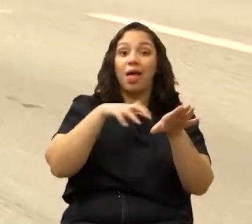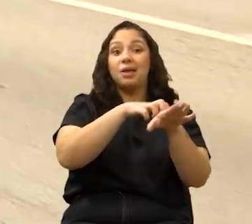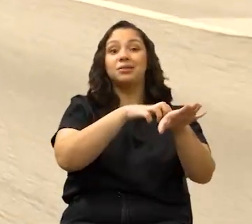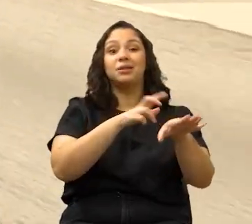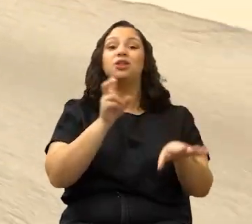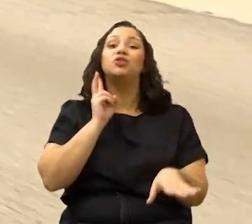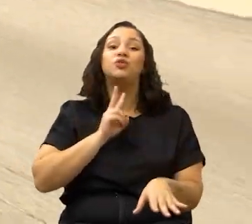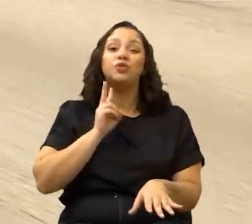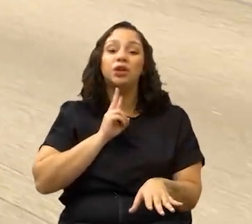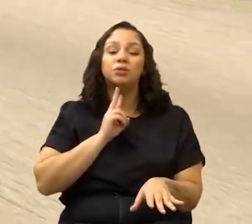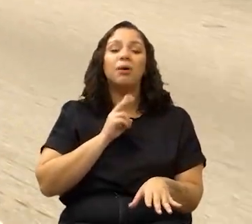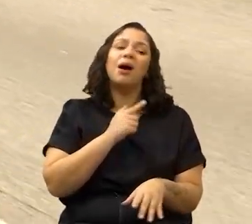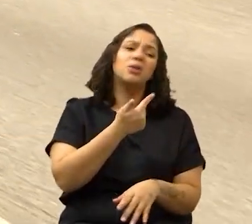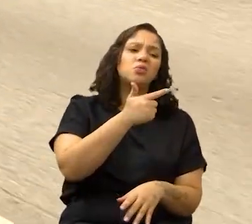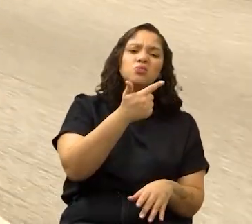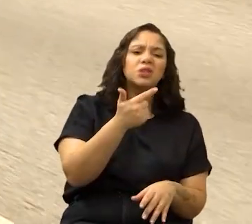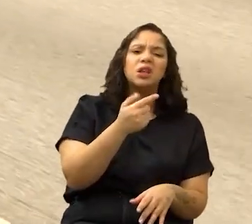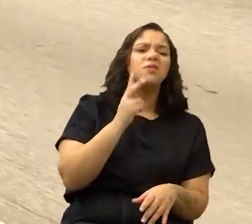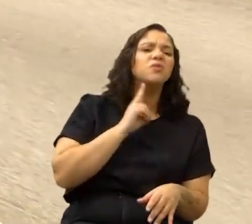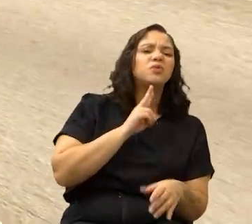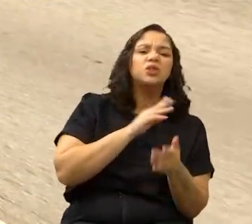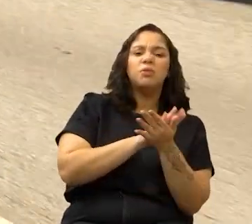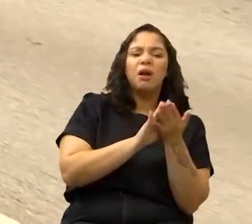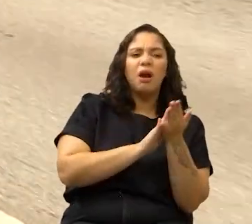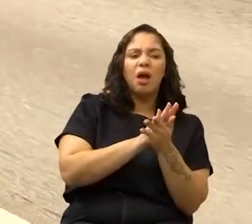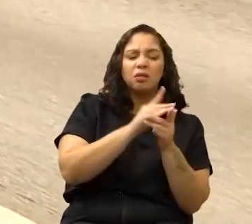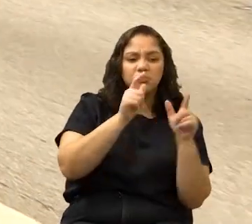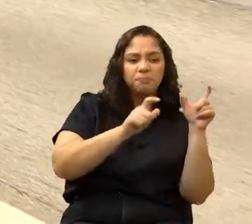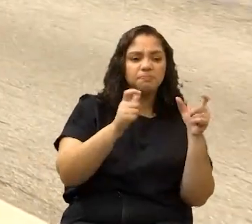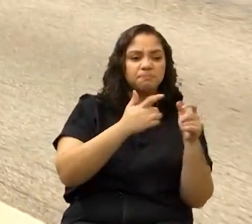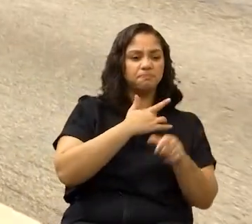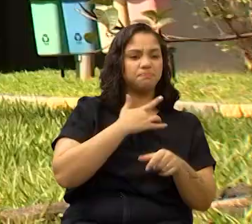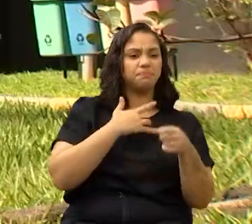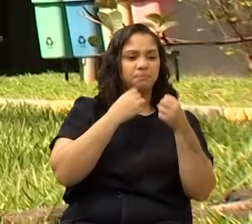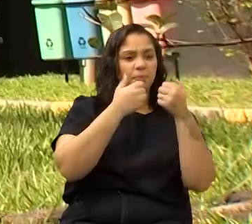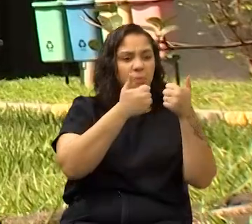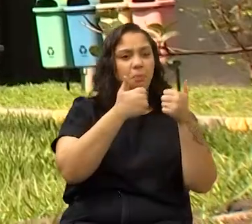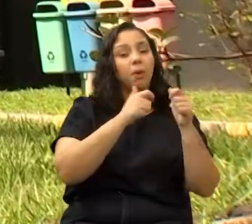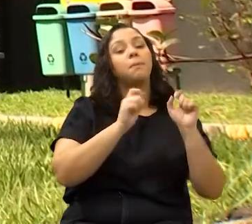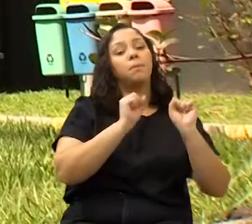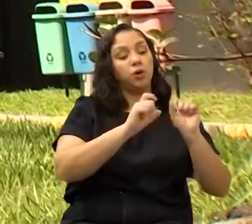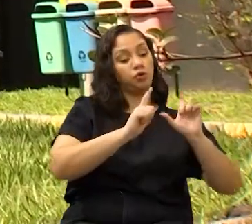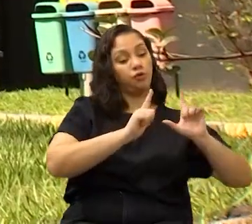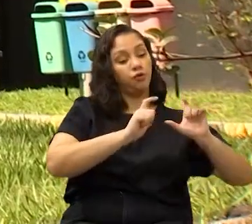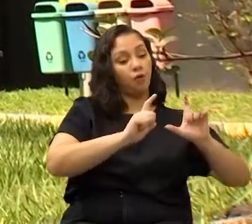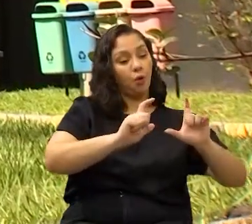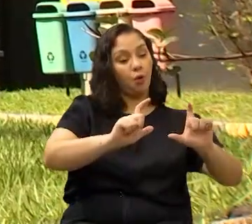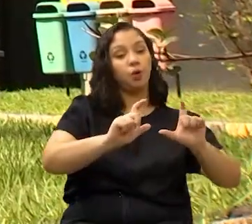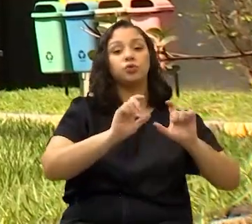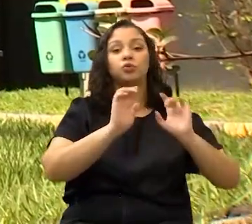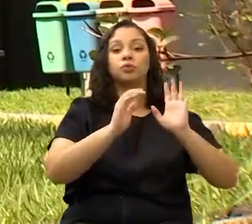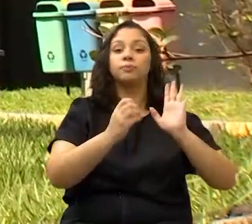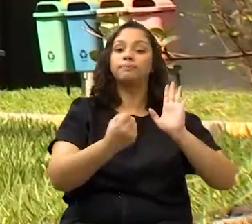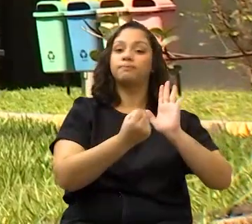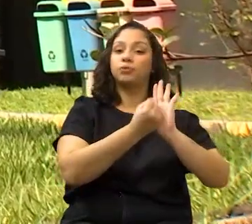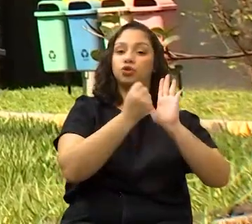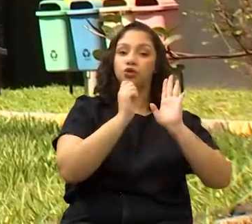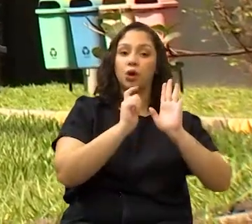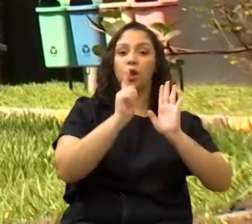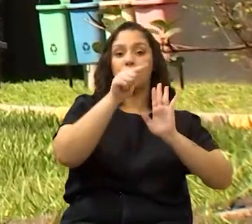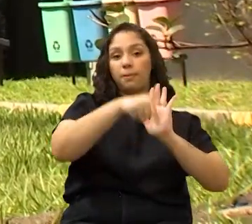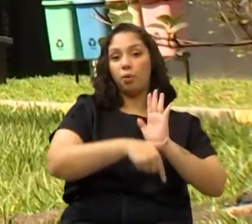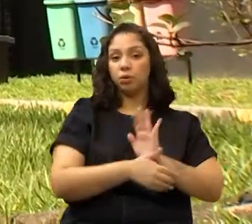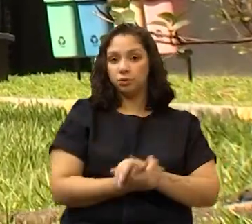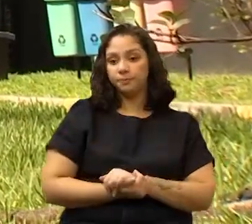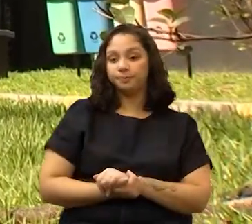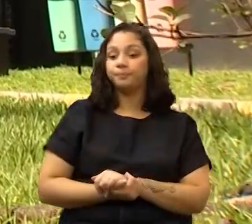vítimas. Esse sem vítima de menor potencial, anotar os dados, fazer foto e registrar assim que uma oportunidade,